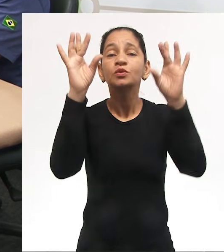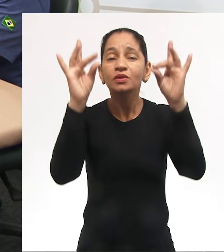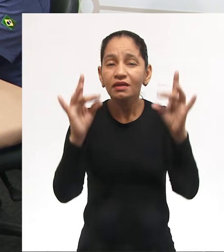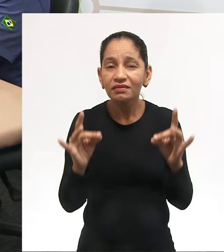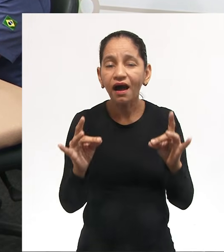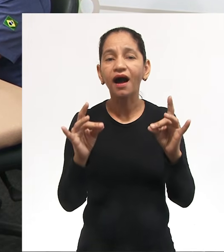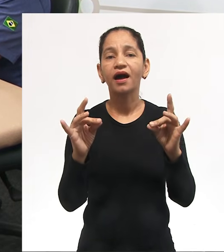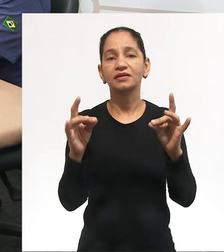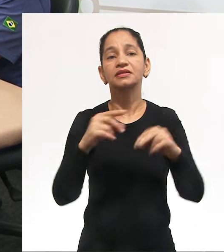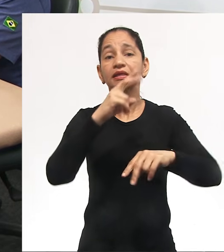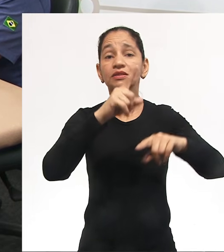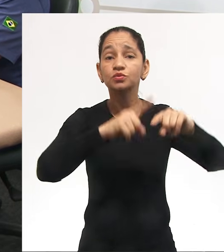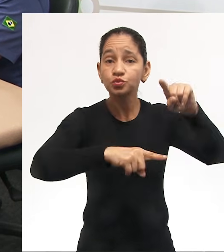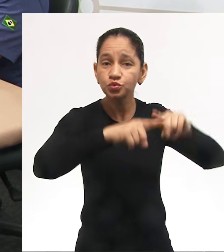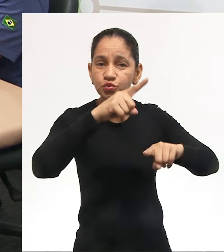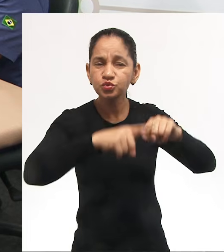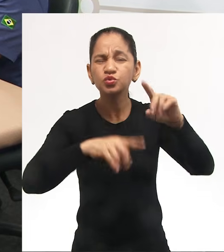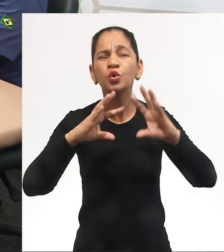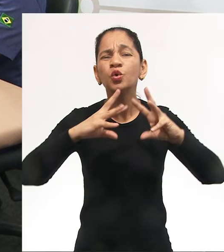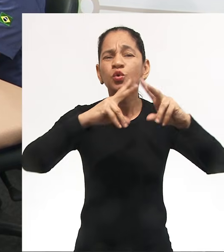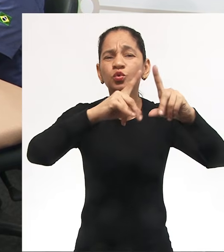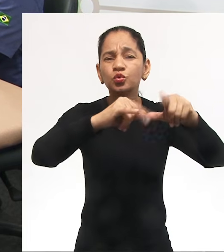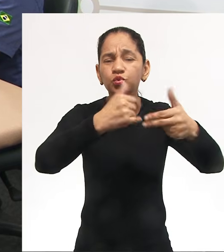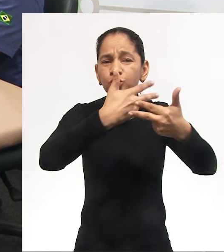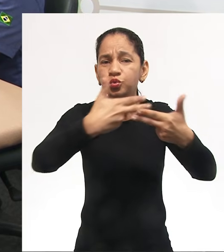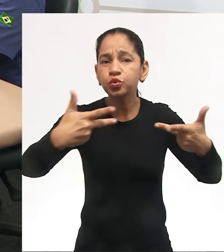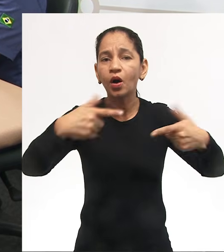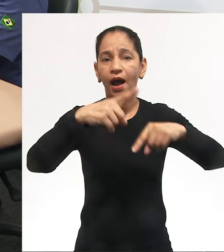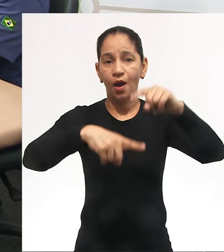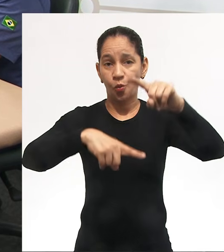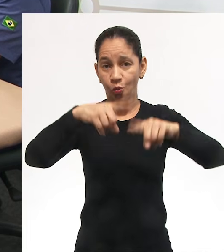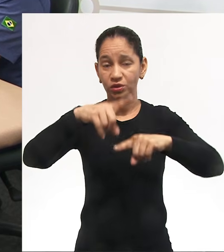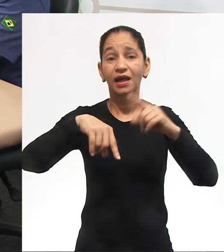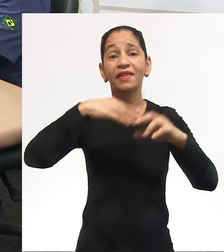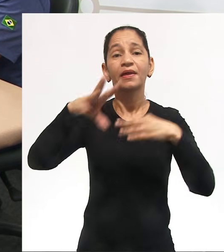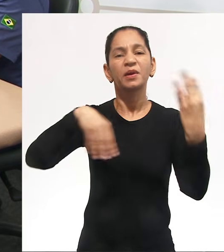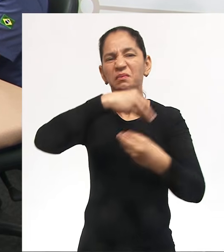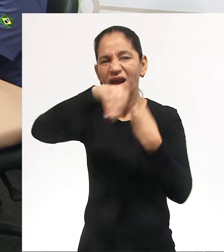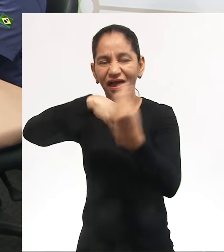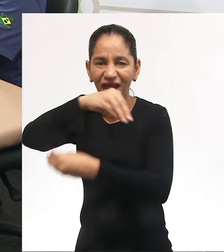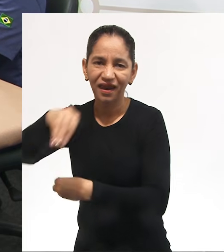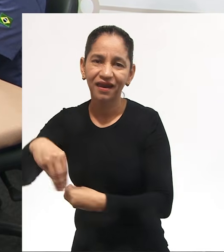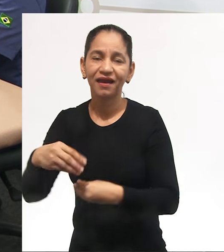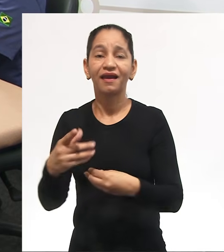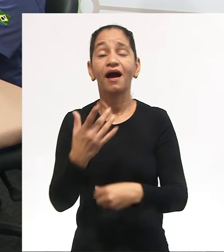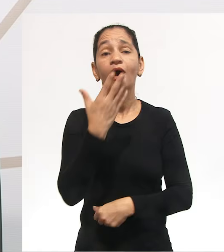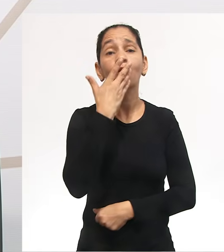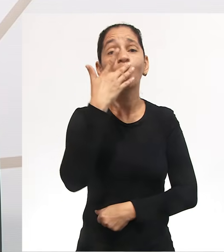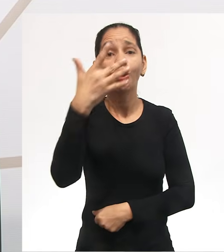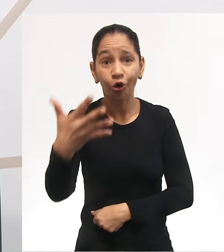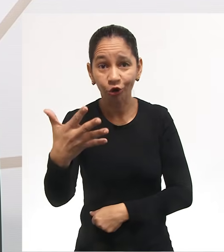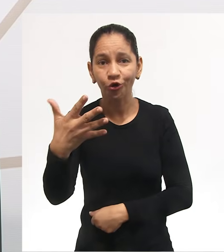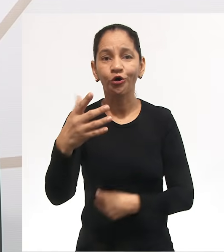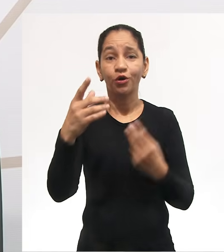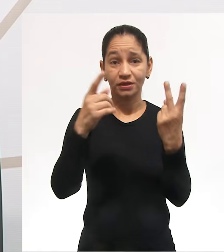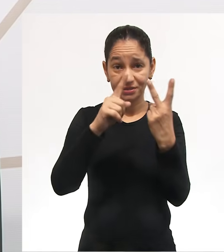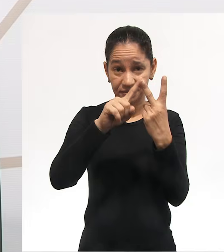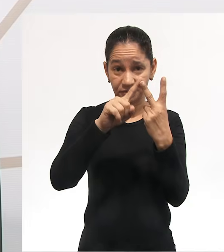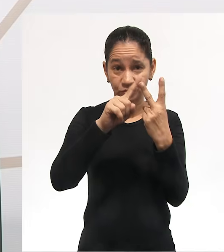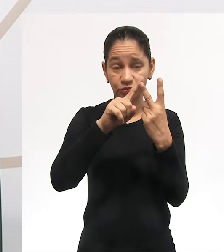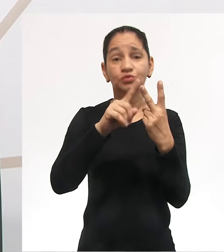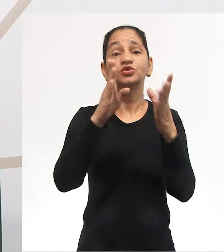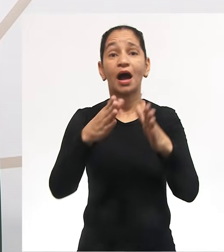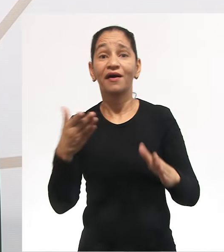primeiro momento, a gente apresentava os detalhes dos utensílios, né? Pincel, Uhum. quadro, tinta. Aí depois a